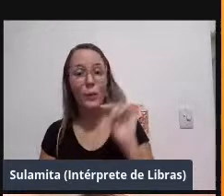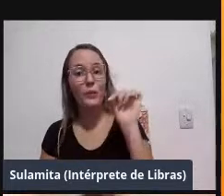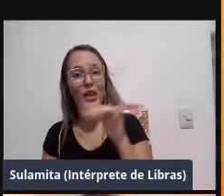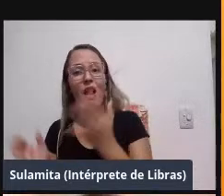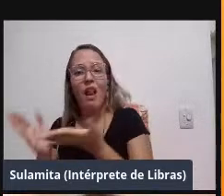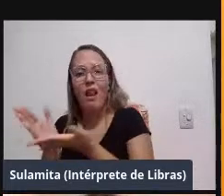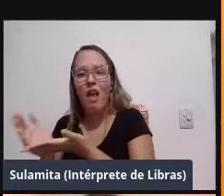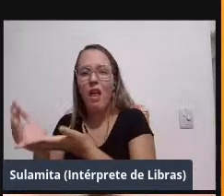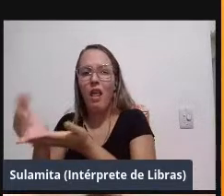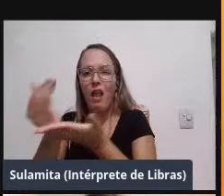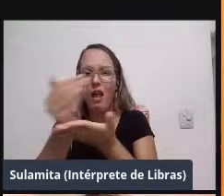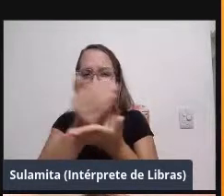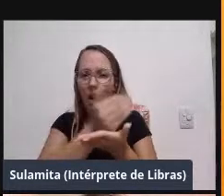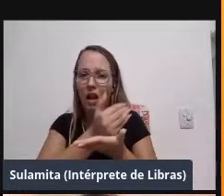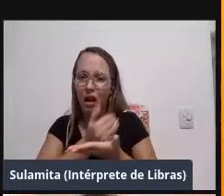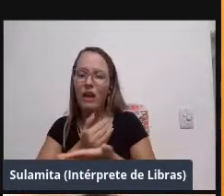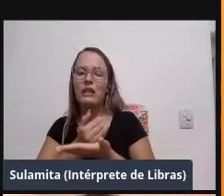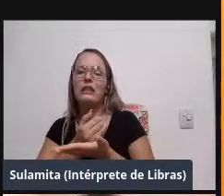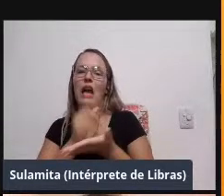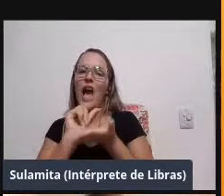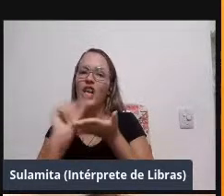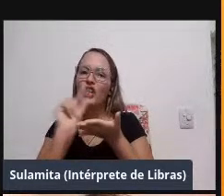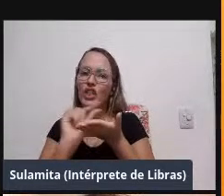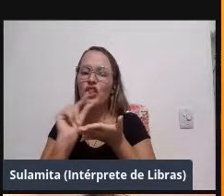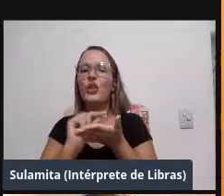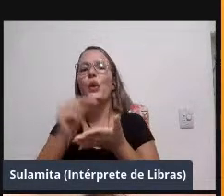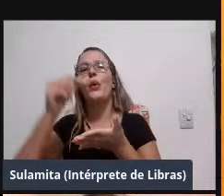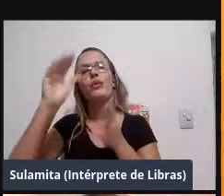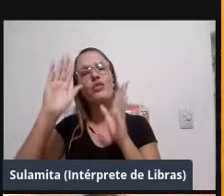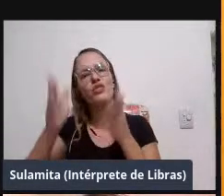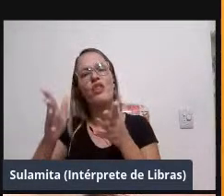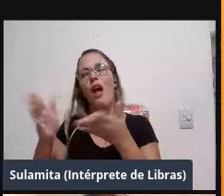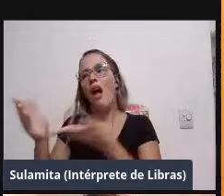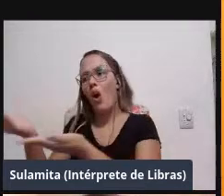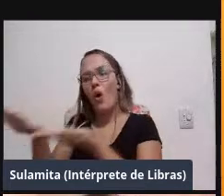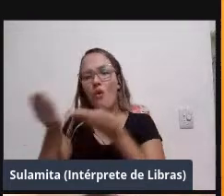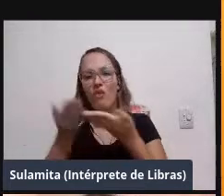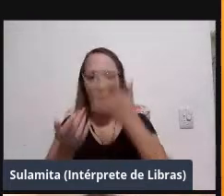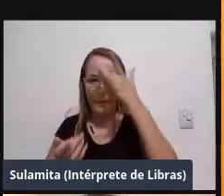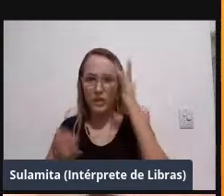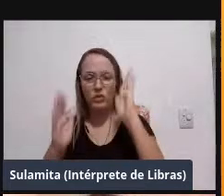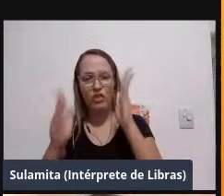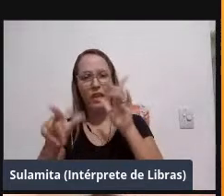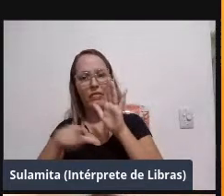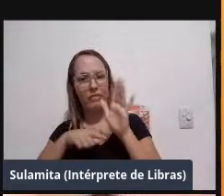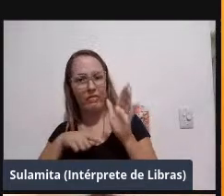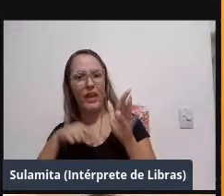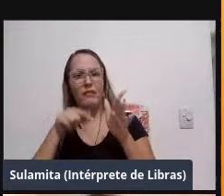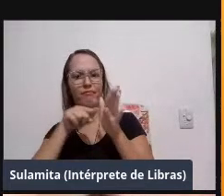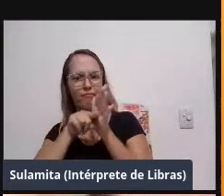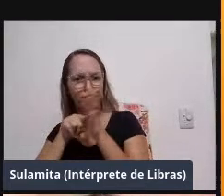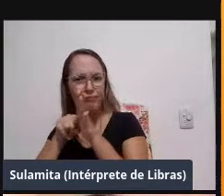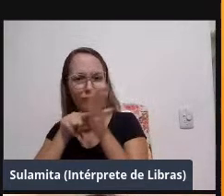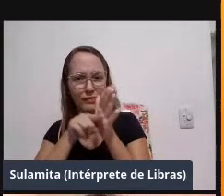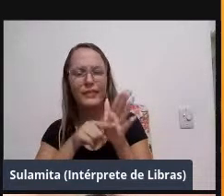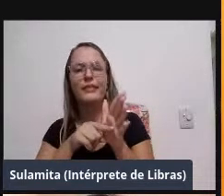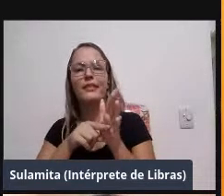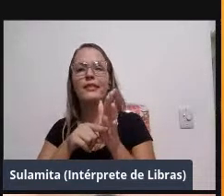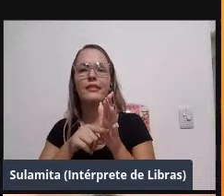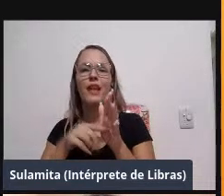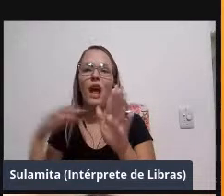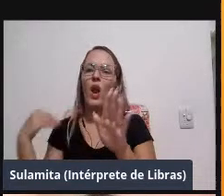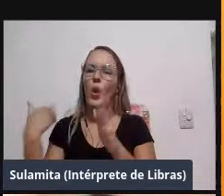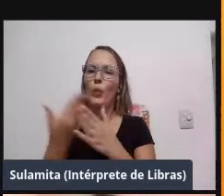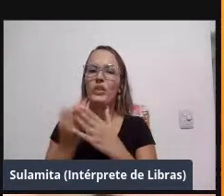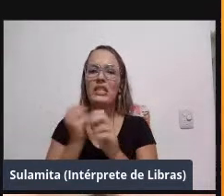artigos que a gente convidou pessoas que já tinham pesquisa, né, e trabalhos realizados nos últimos anos. Então, é como se fosse